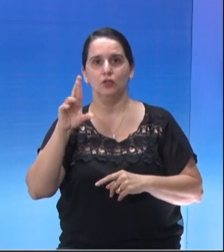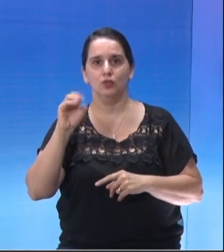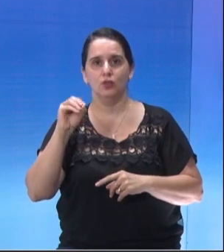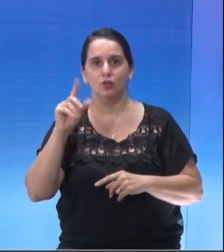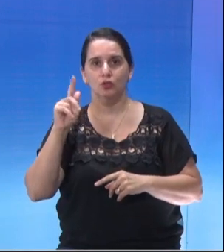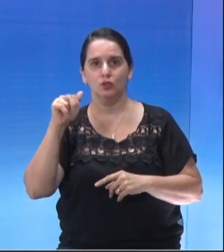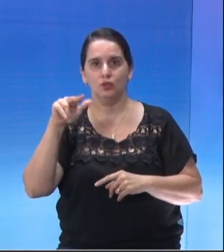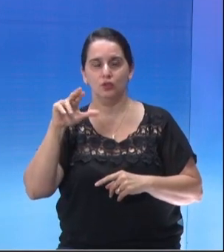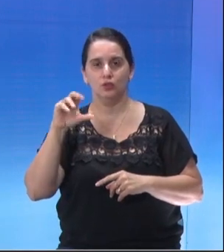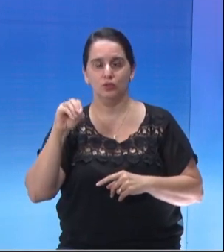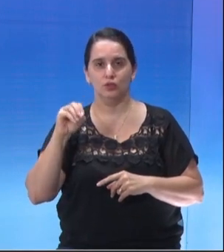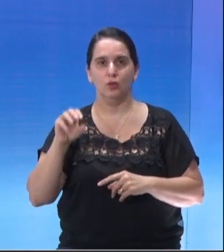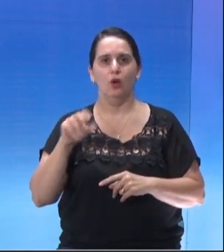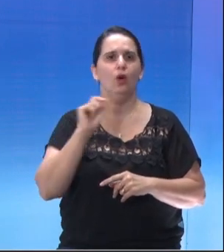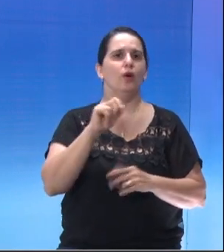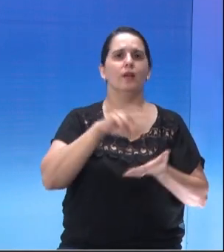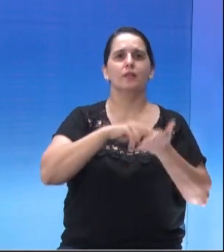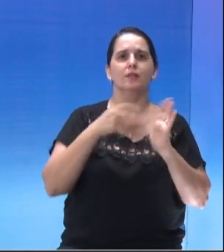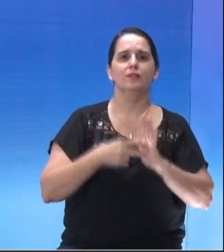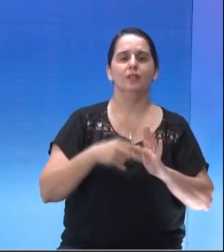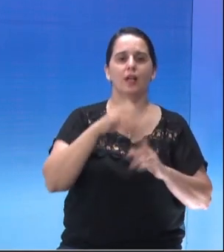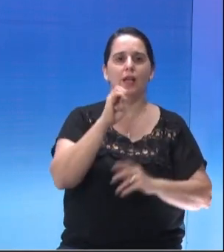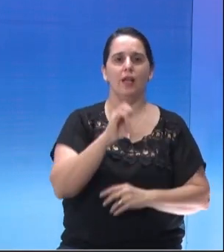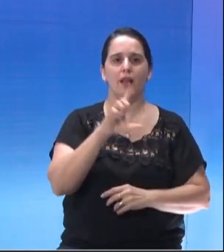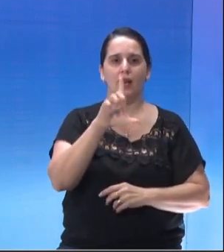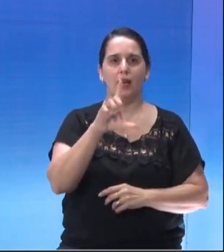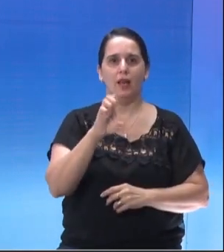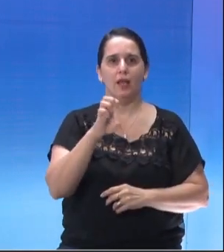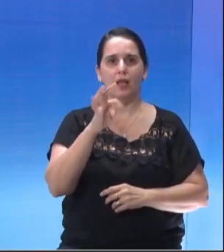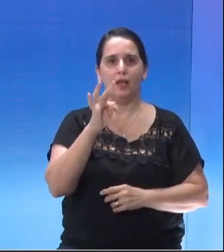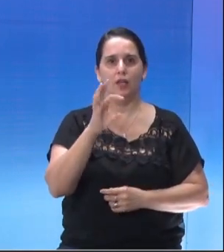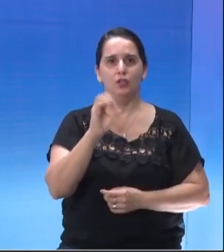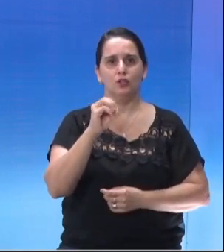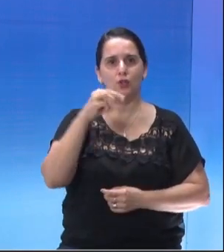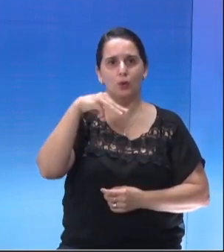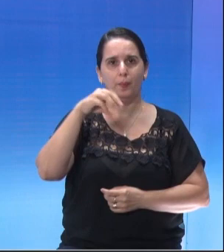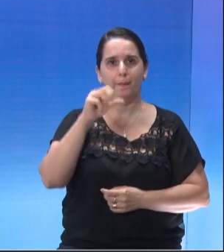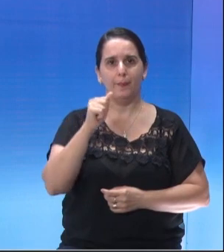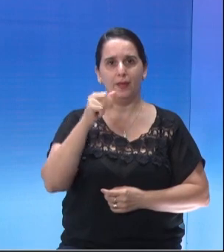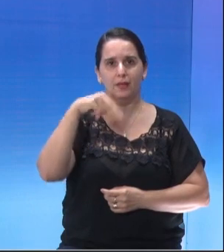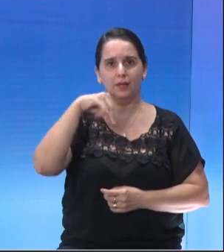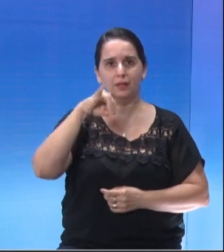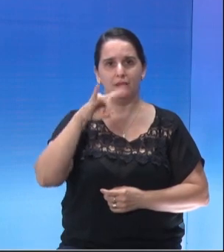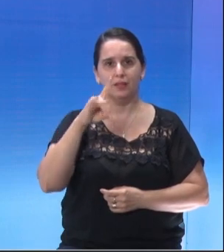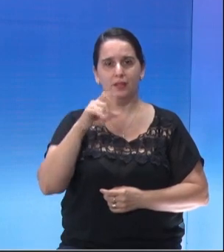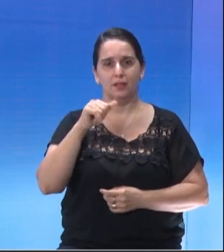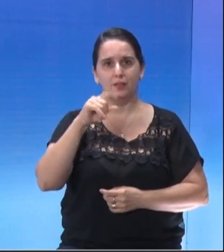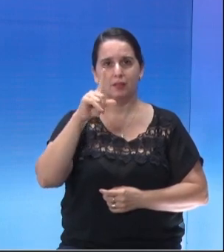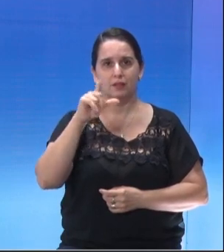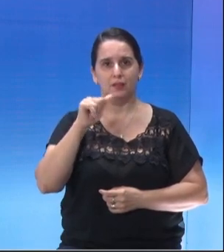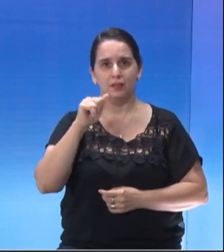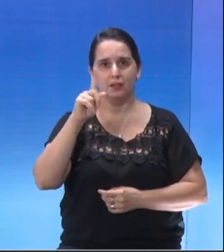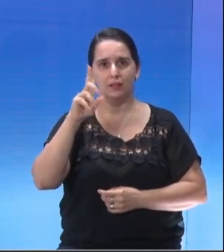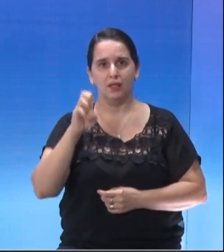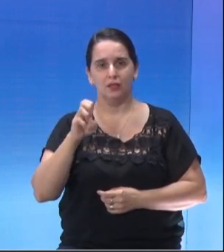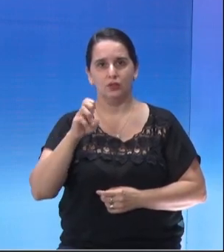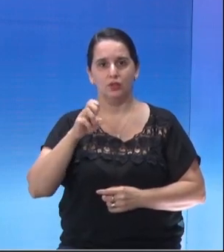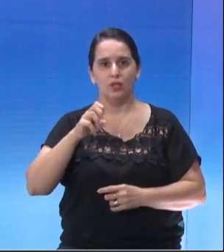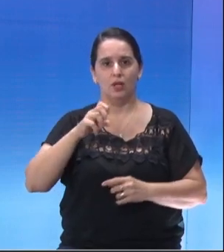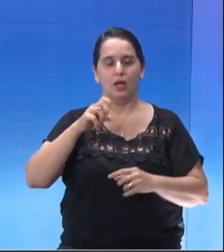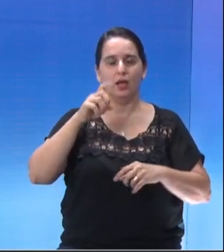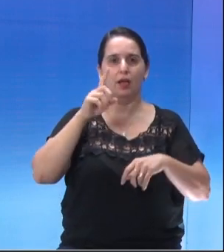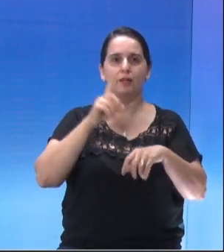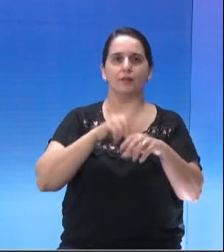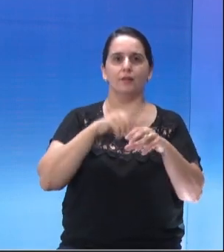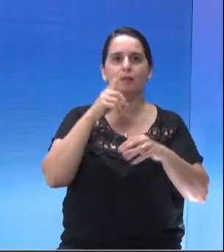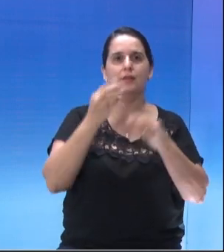é eletronegatividade? É uma propriedade periódica que significa a tendência de